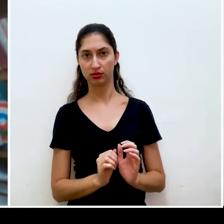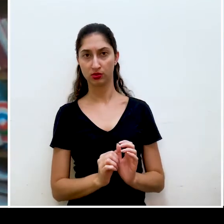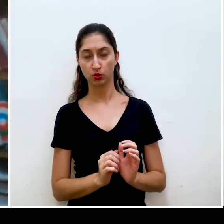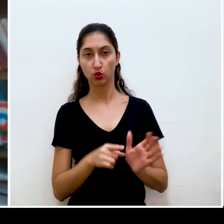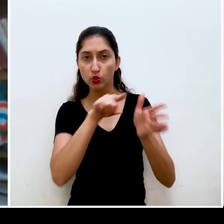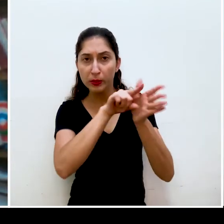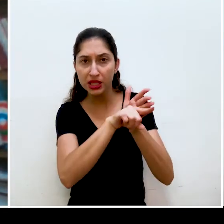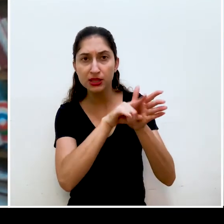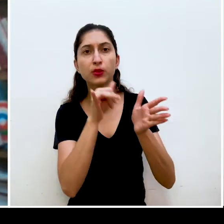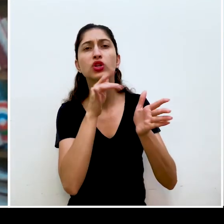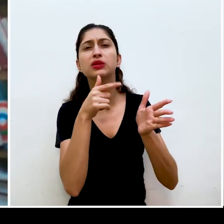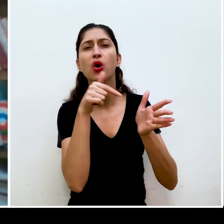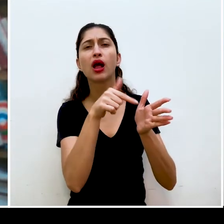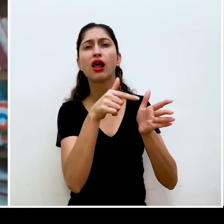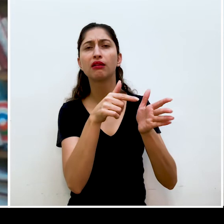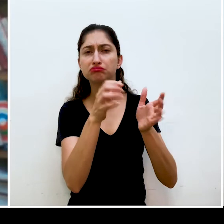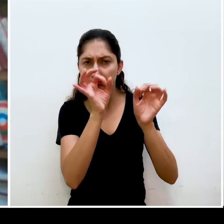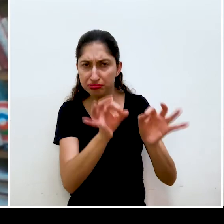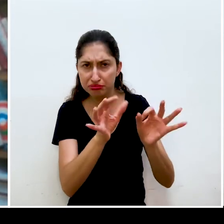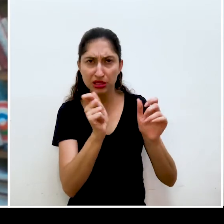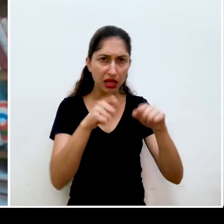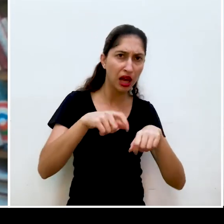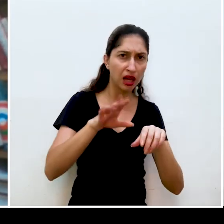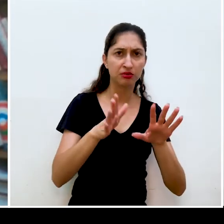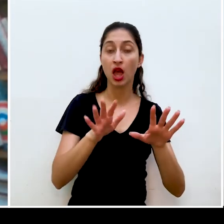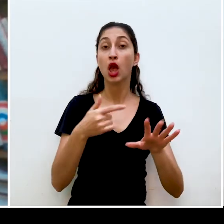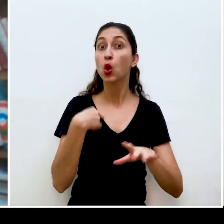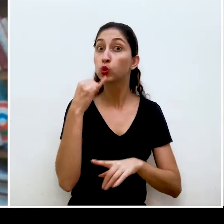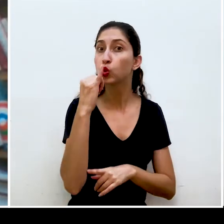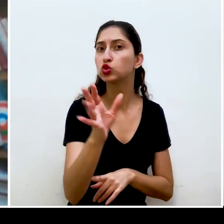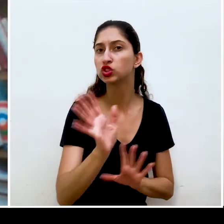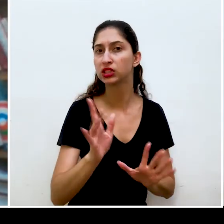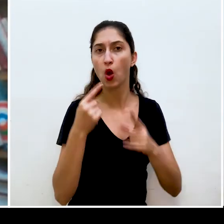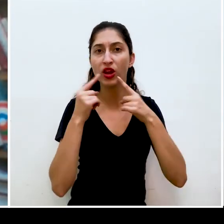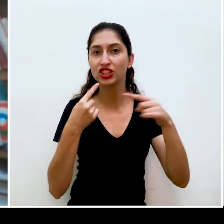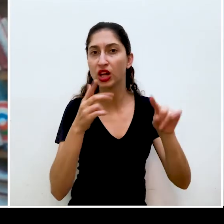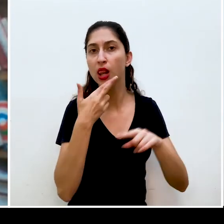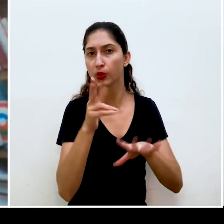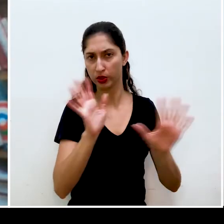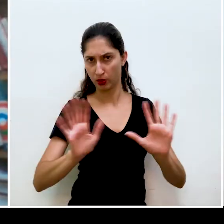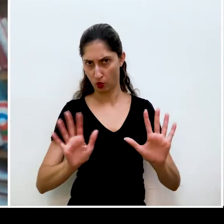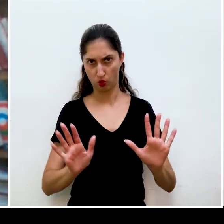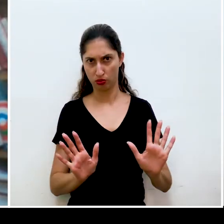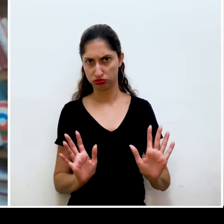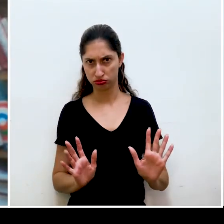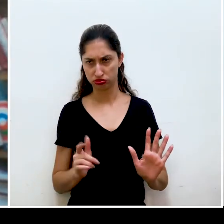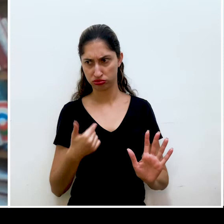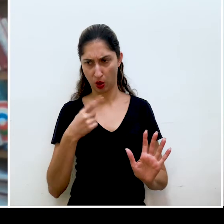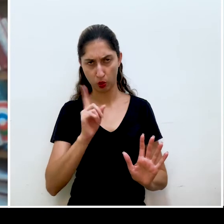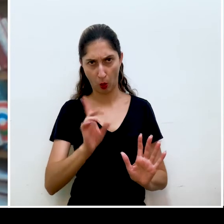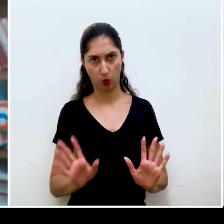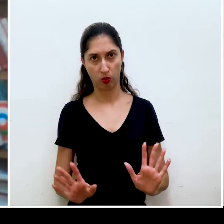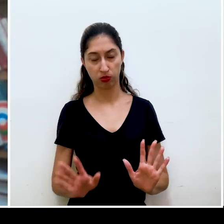investigar até que ponto ela é efetivamente. Não estou dizendo que ela não seja, que estou criticando a língua, nada, estou dizendo assim, olha, não vejo o